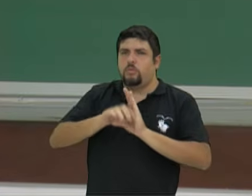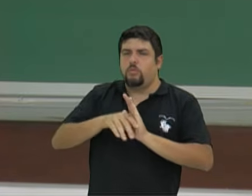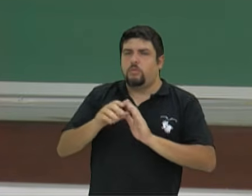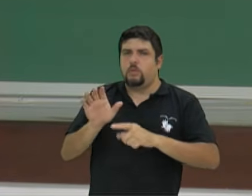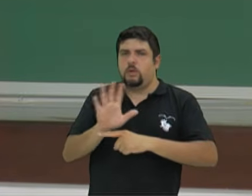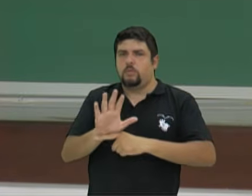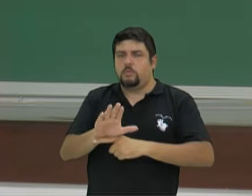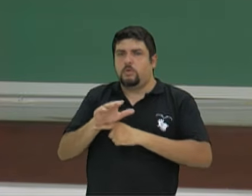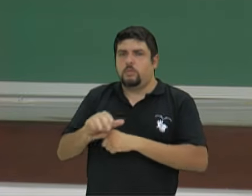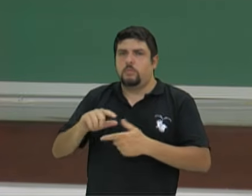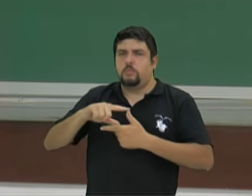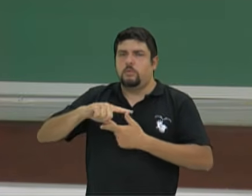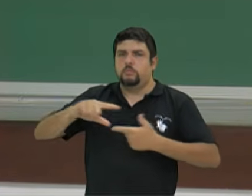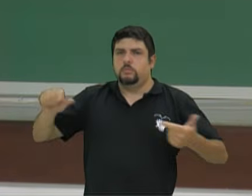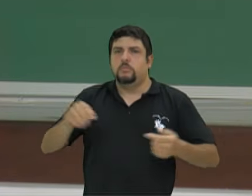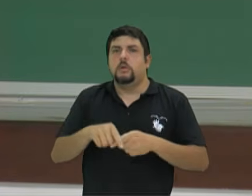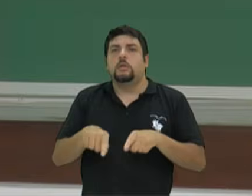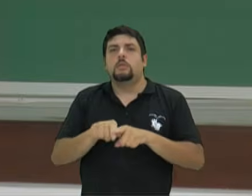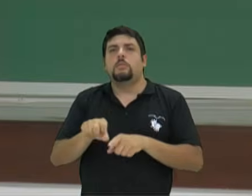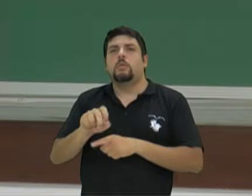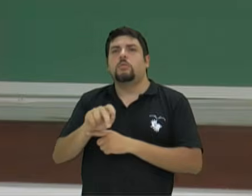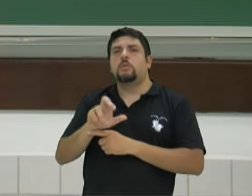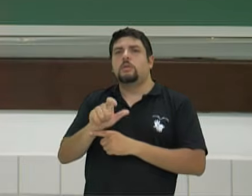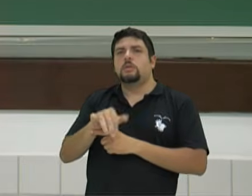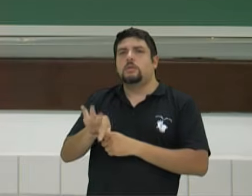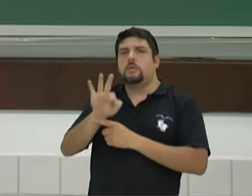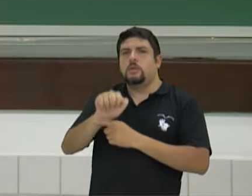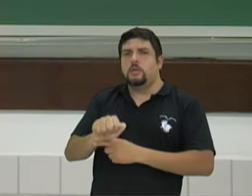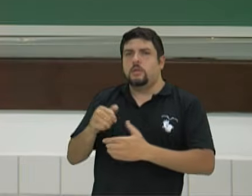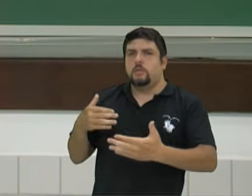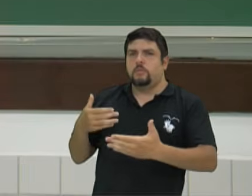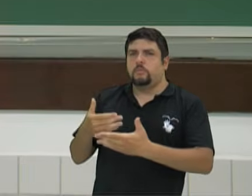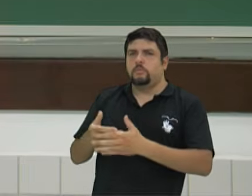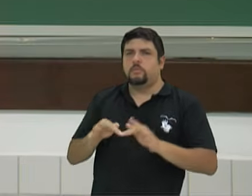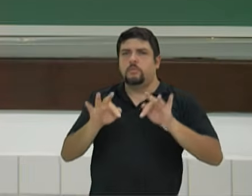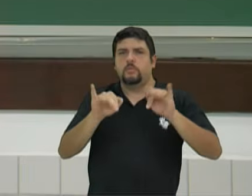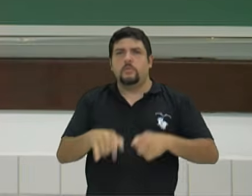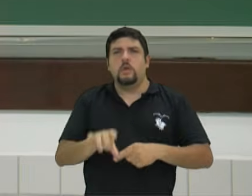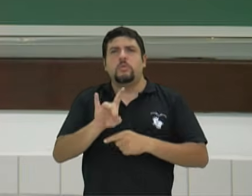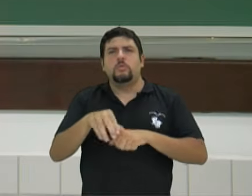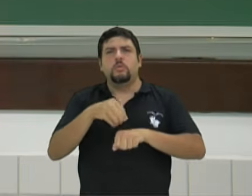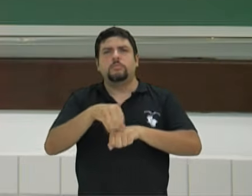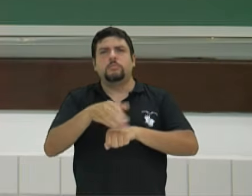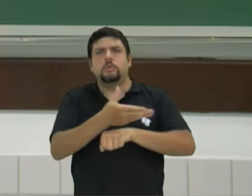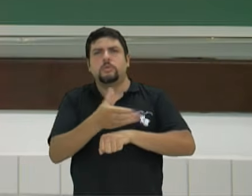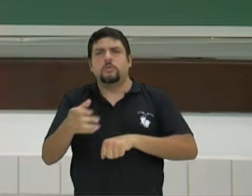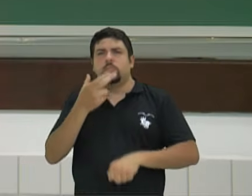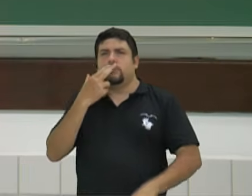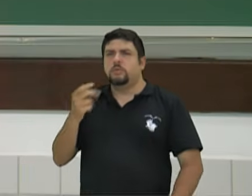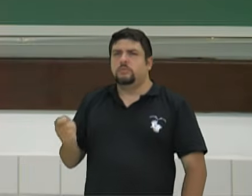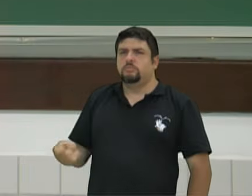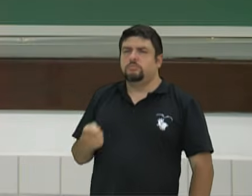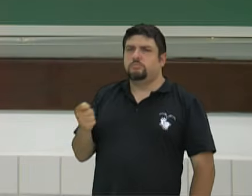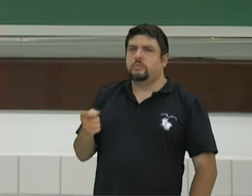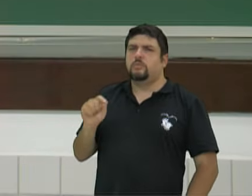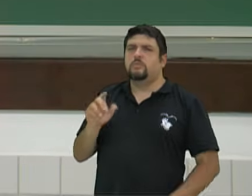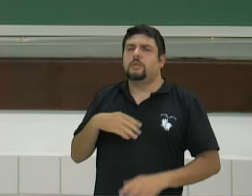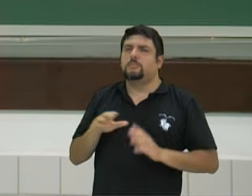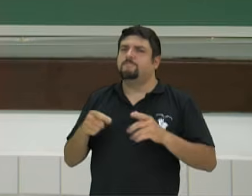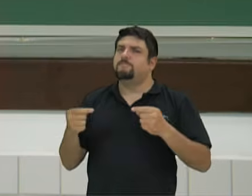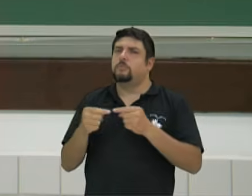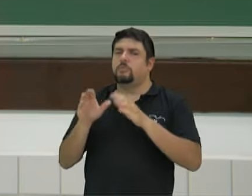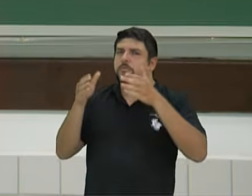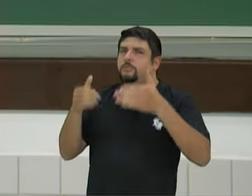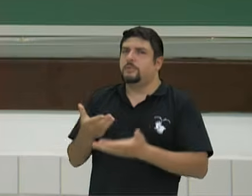moderno, cinema expressionista, cinema surrealista e terminamos fazendo só um breve comentário de Chaplin que merecia uma aula exclusiva sobre